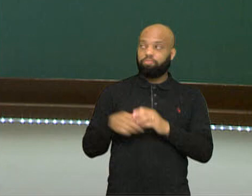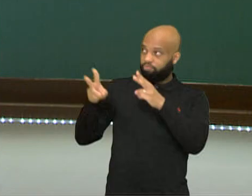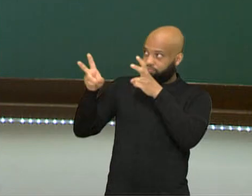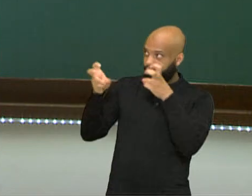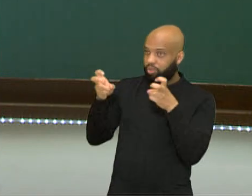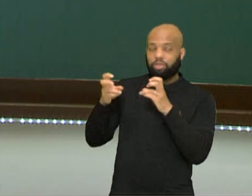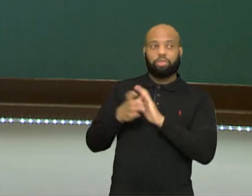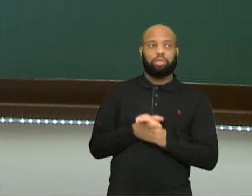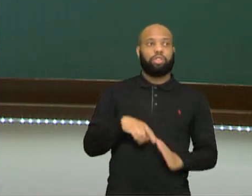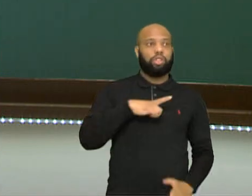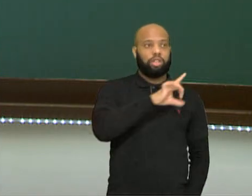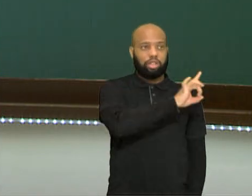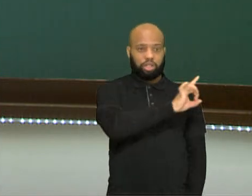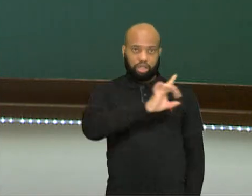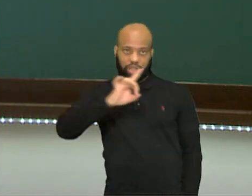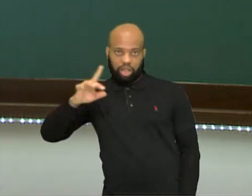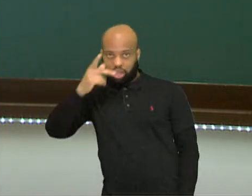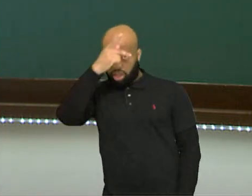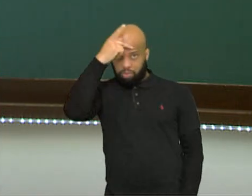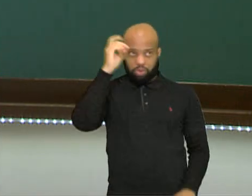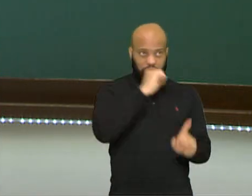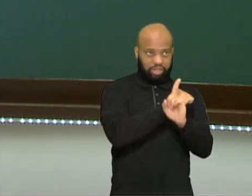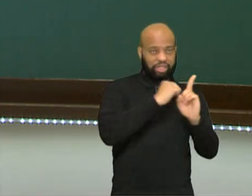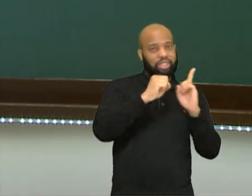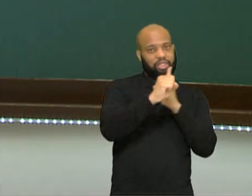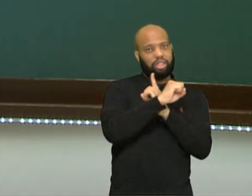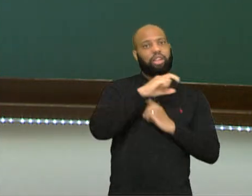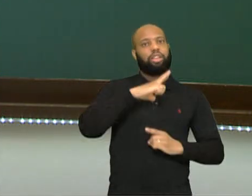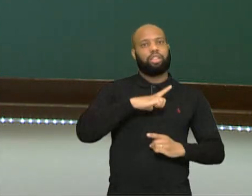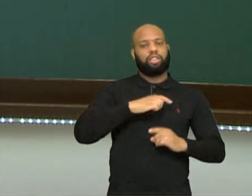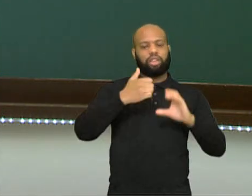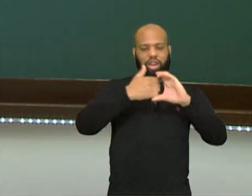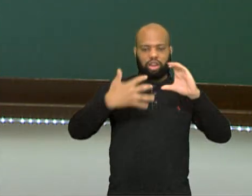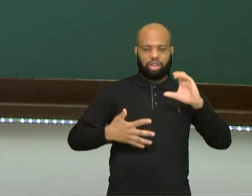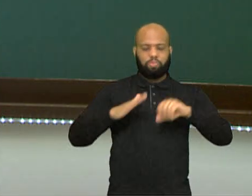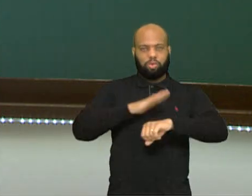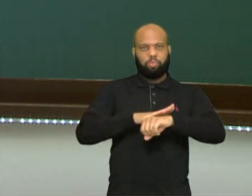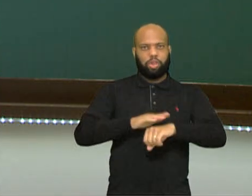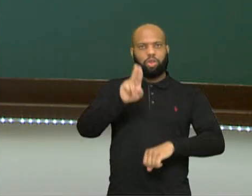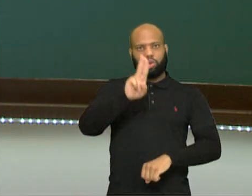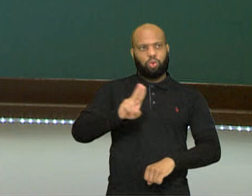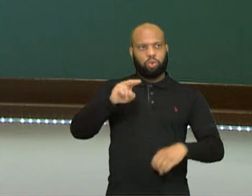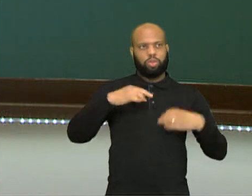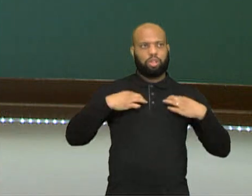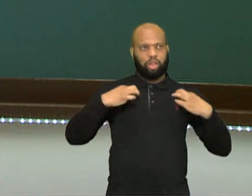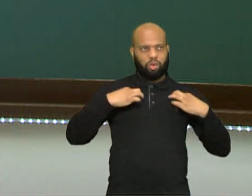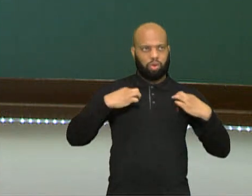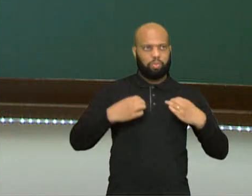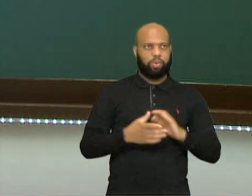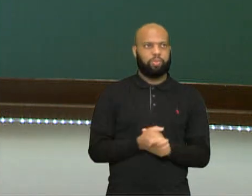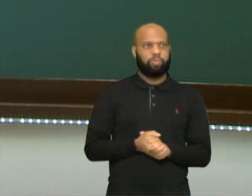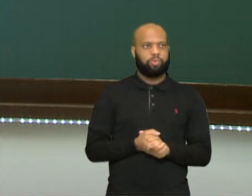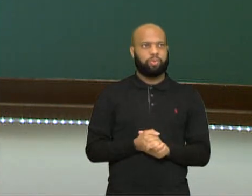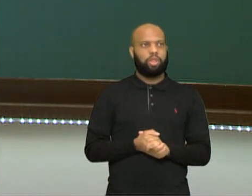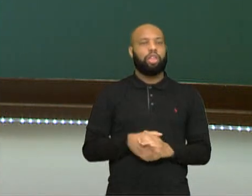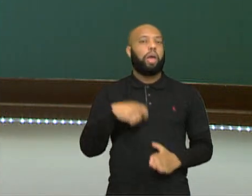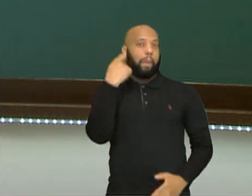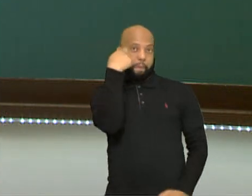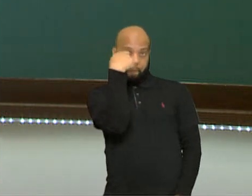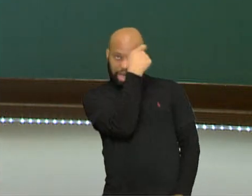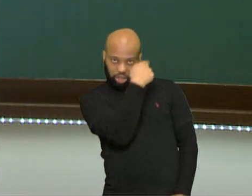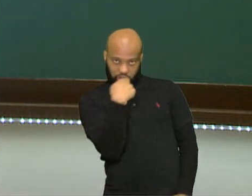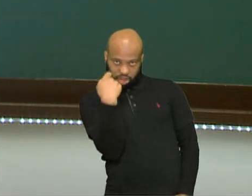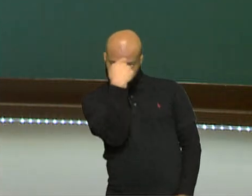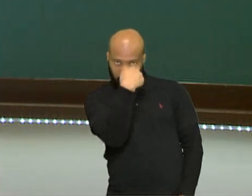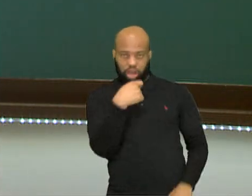percebemos que cada indivíduo, né, tem as suas características na hora de ter essa vestimenta. A maquiagem,